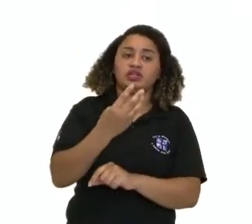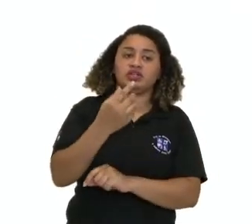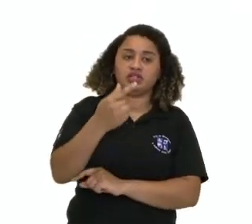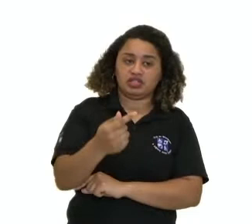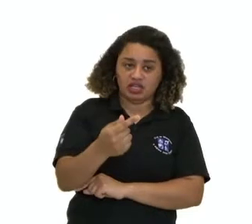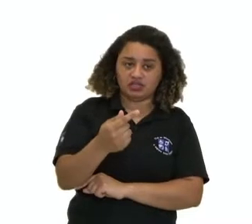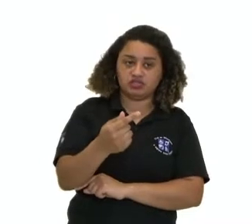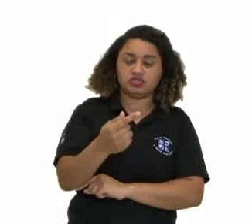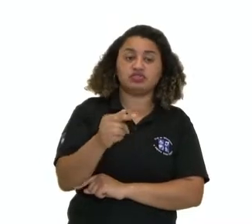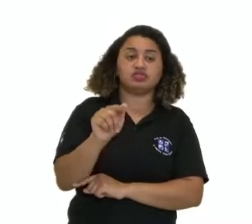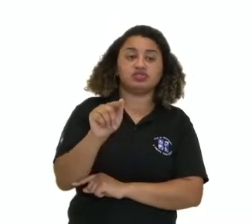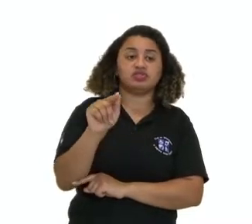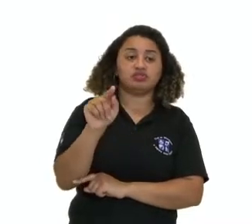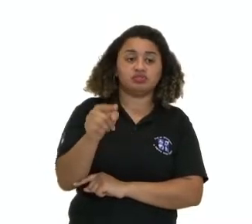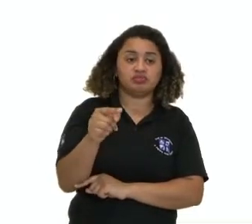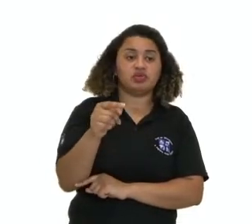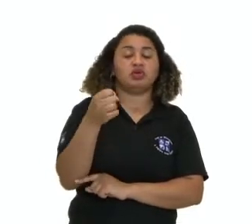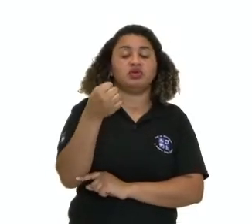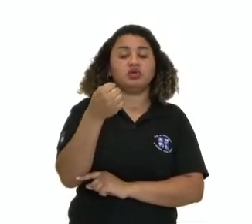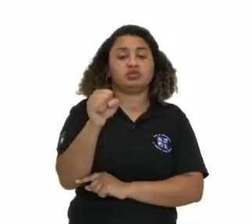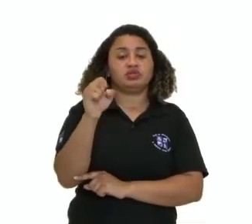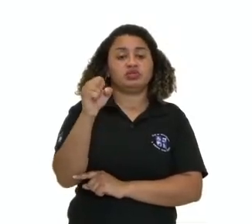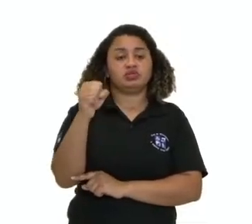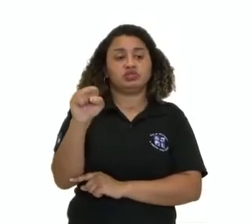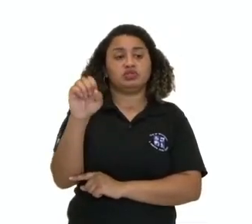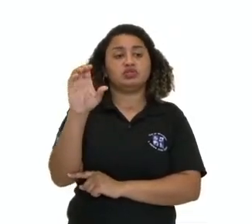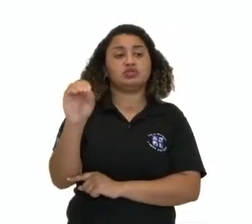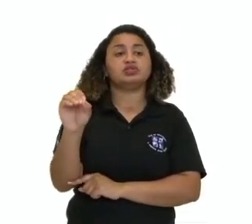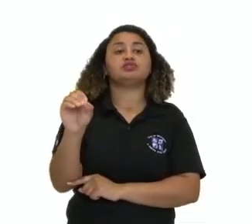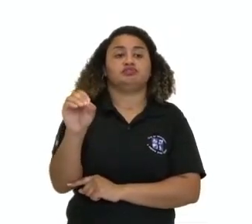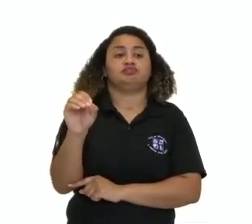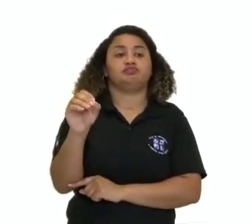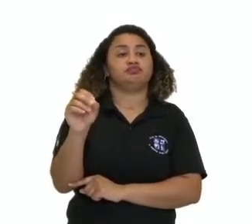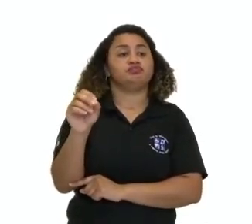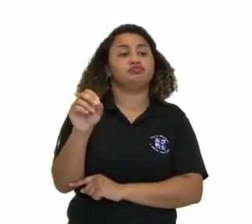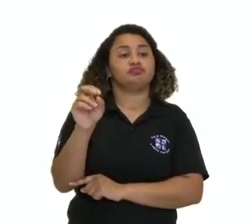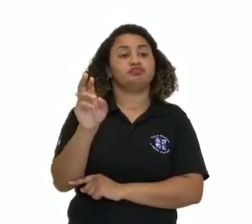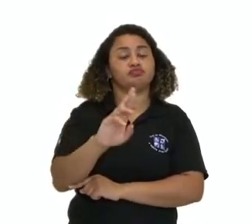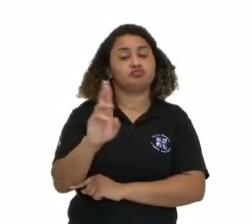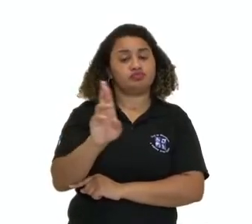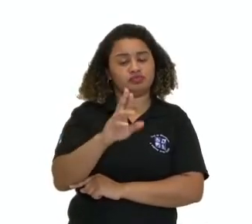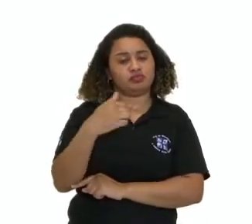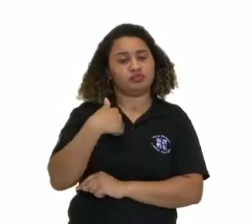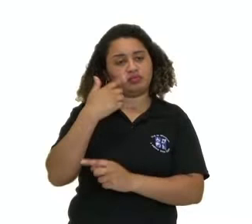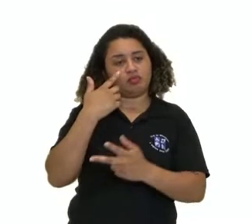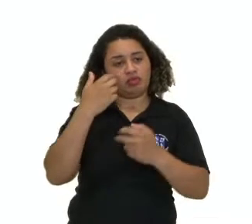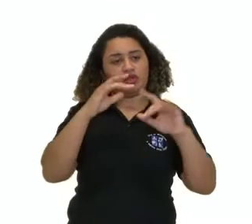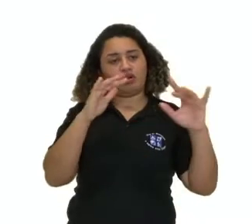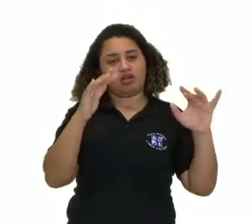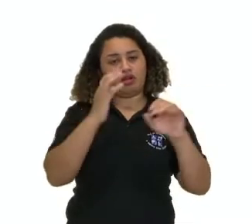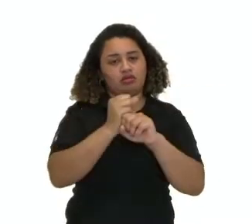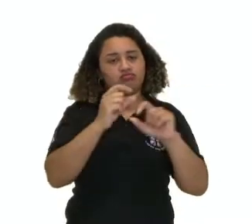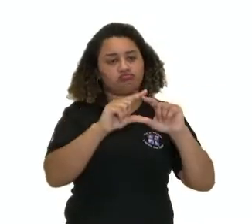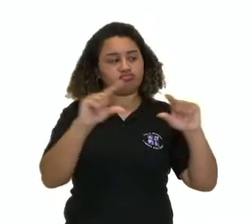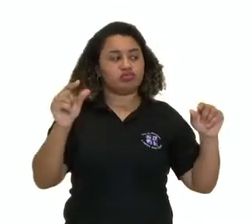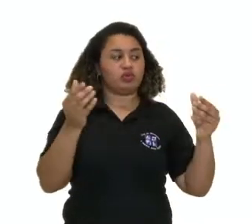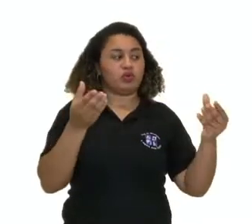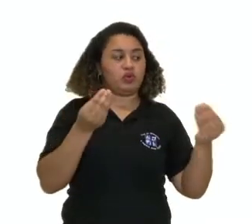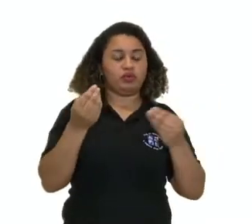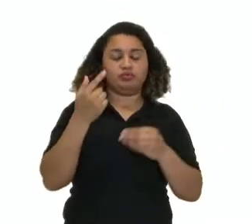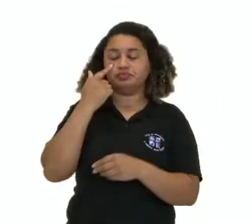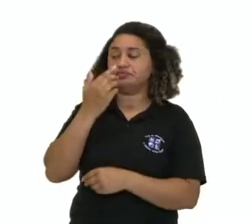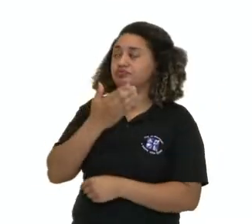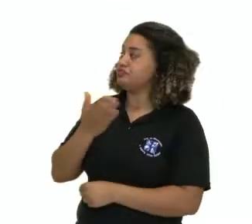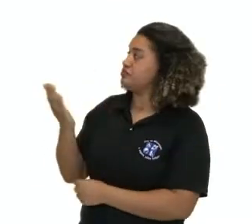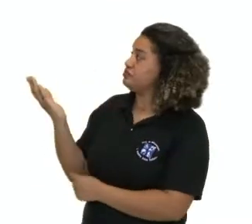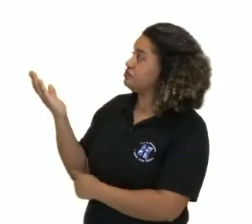S144, já que essa PA tem 144 termos, no lugar do A1, a primeira parcela, R$ 600,00, no lugar